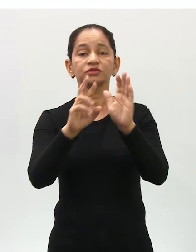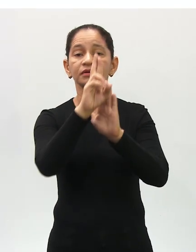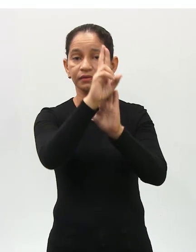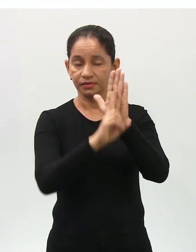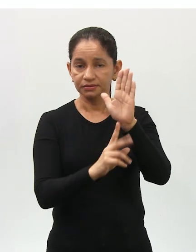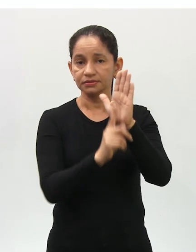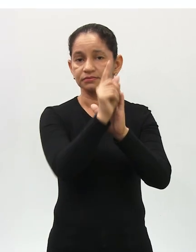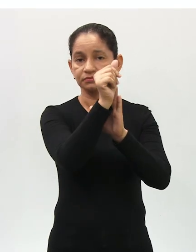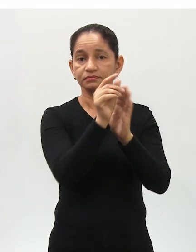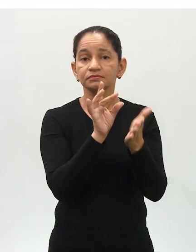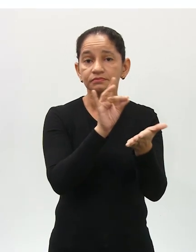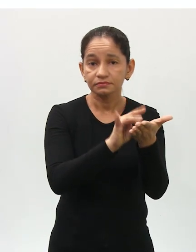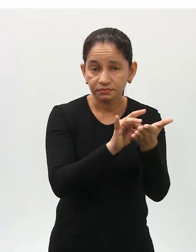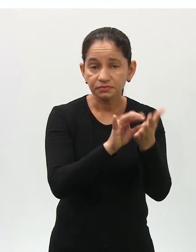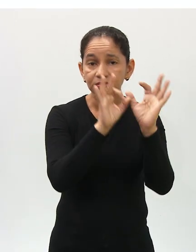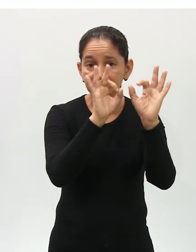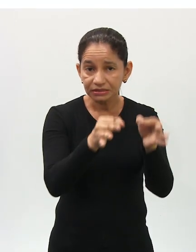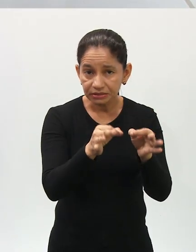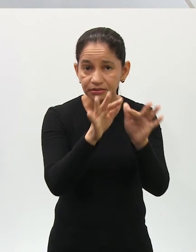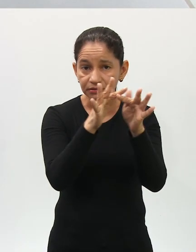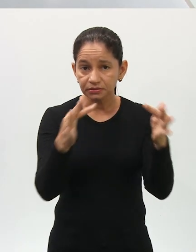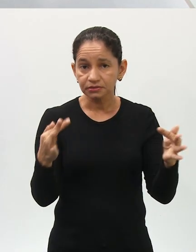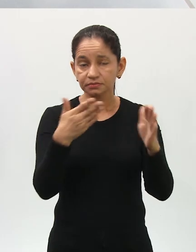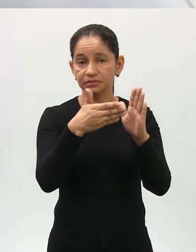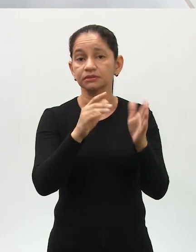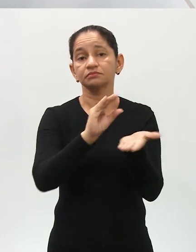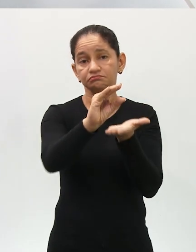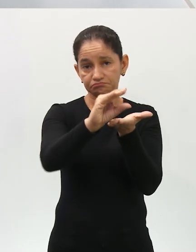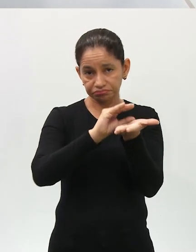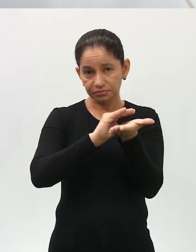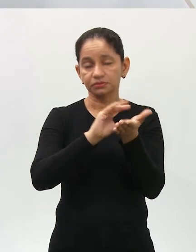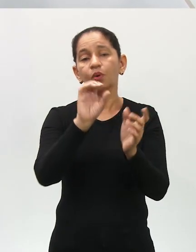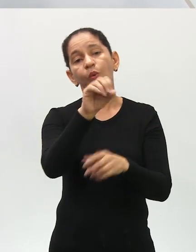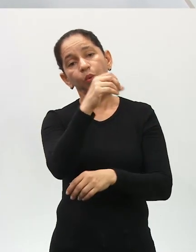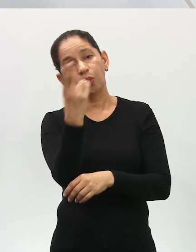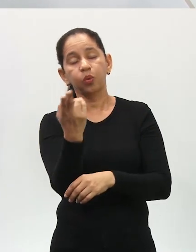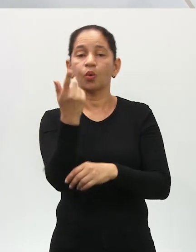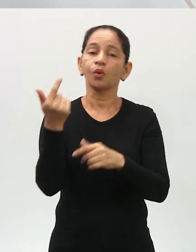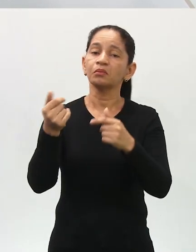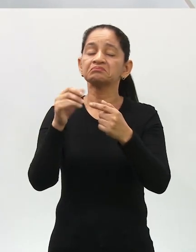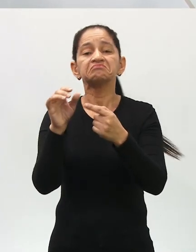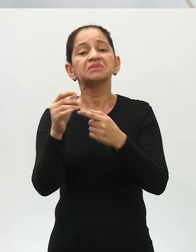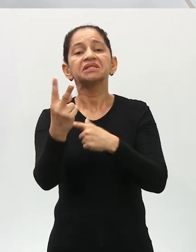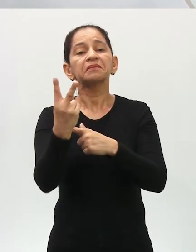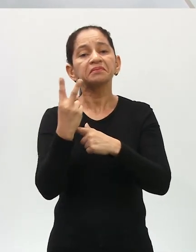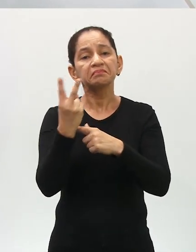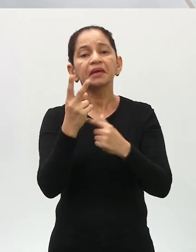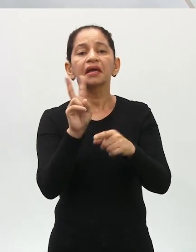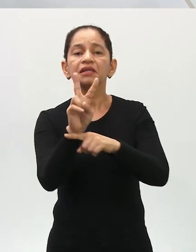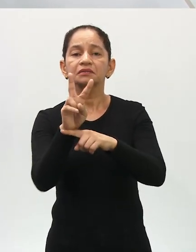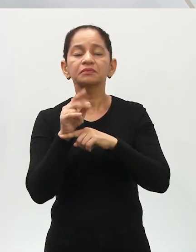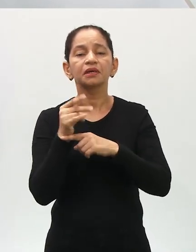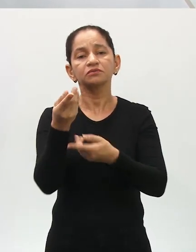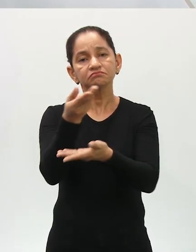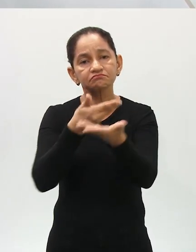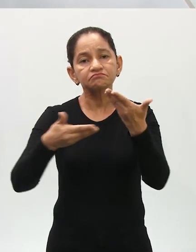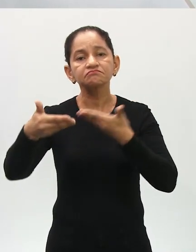ser primárias ou financeiras. Então quando o Estado obter uma receita, né, por empréstimos ou